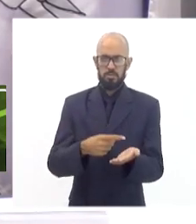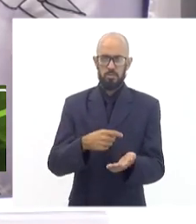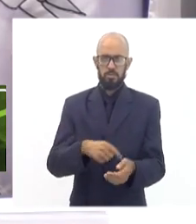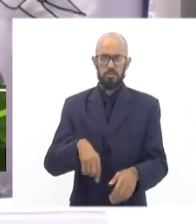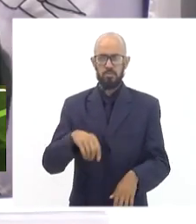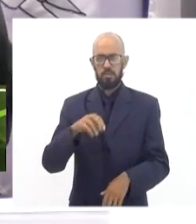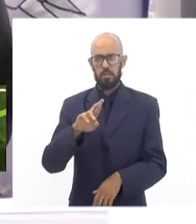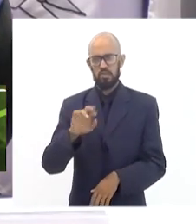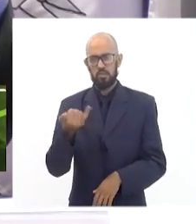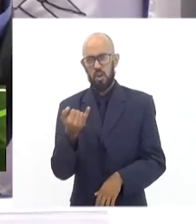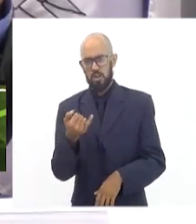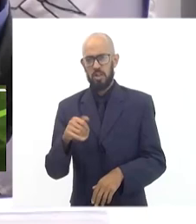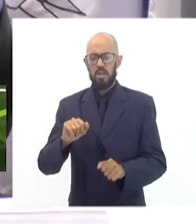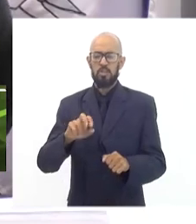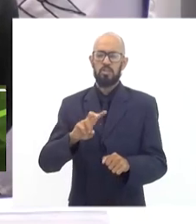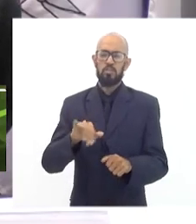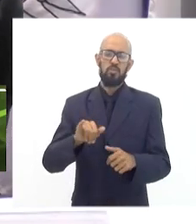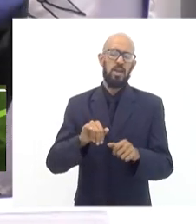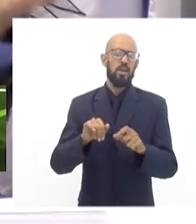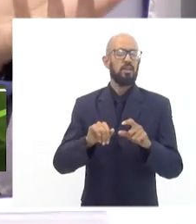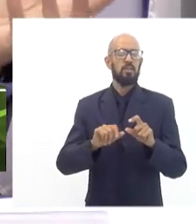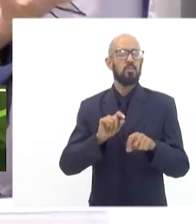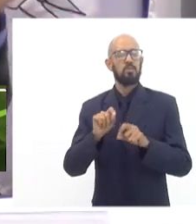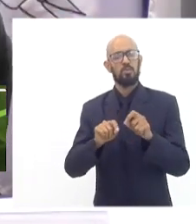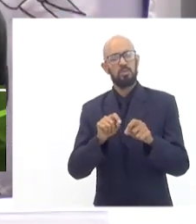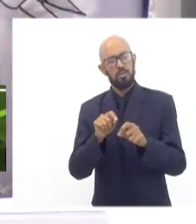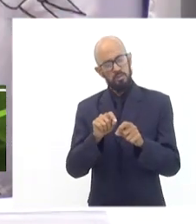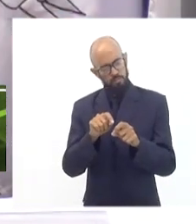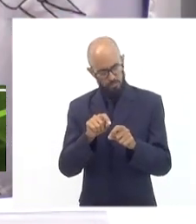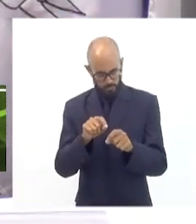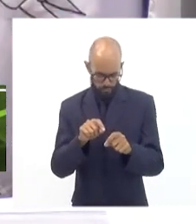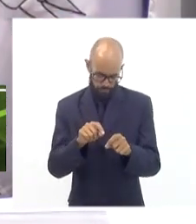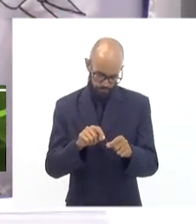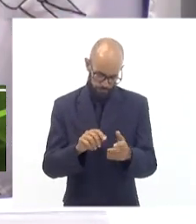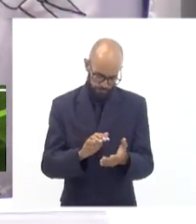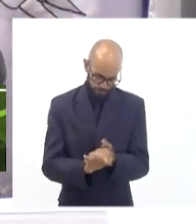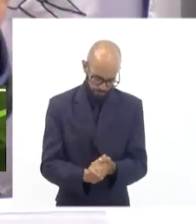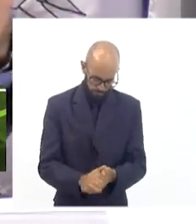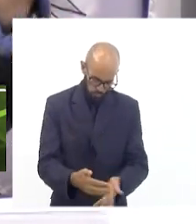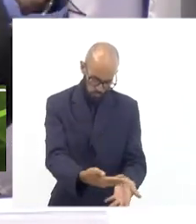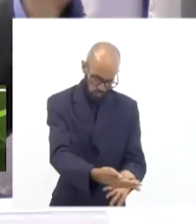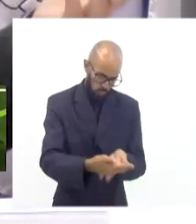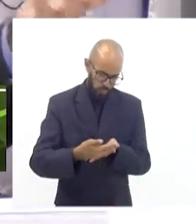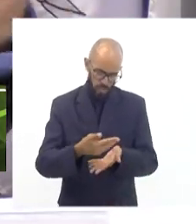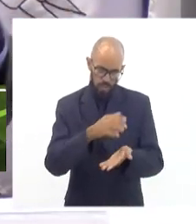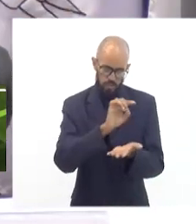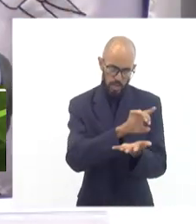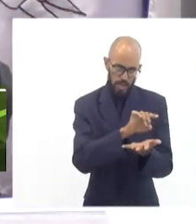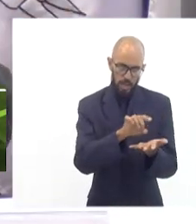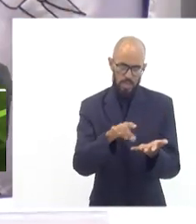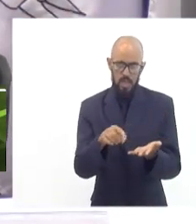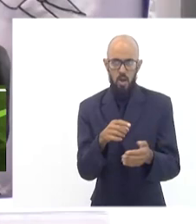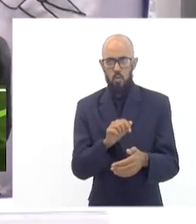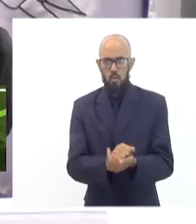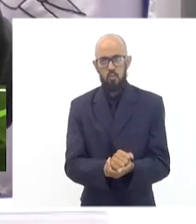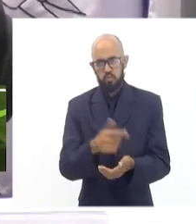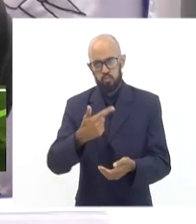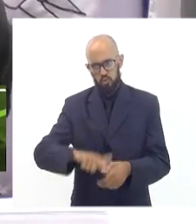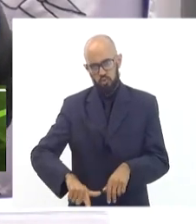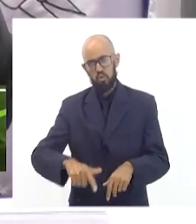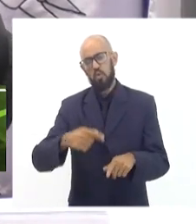RJ nós vamos aí de convidá-los uma um novamente